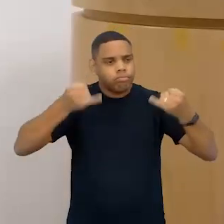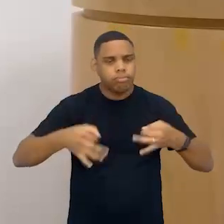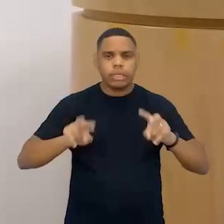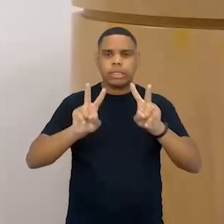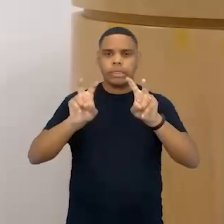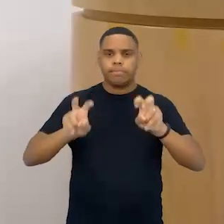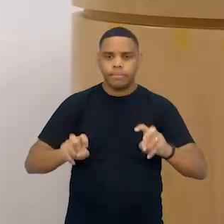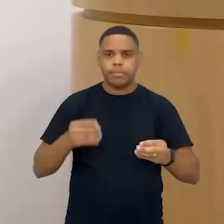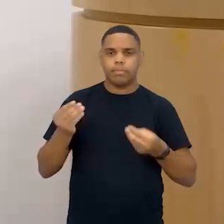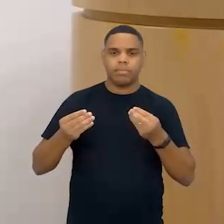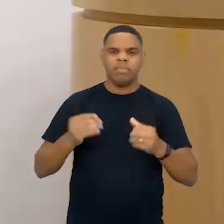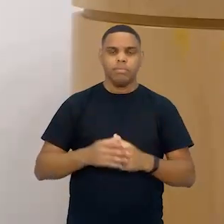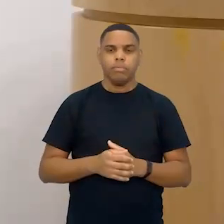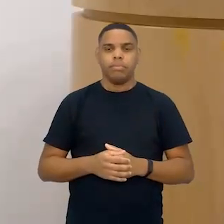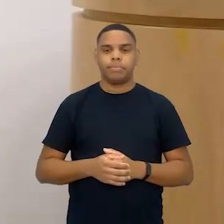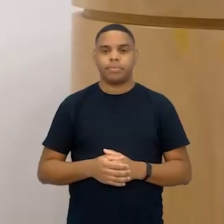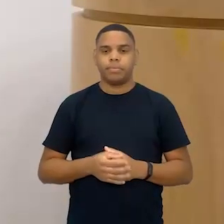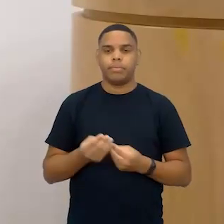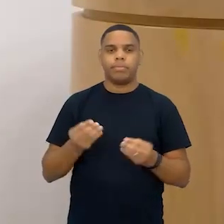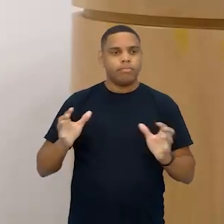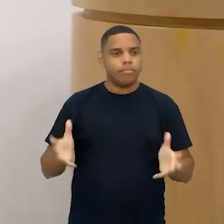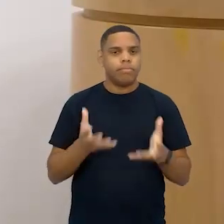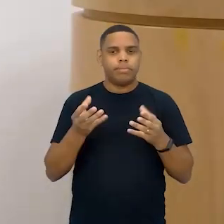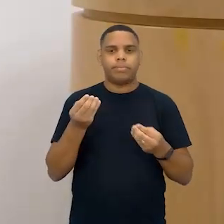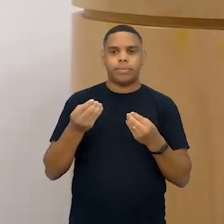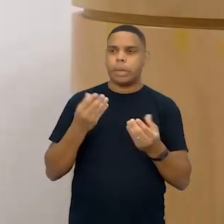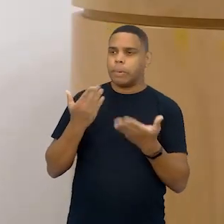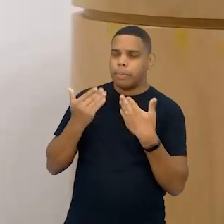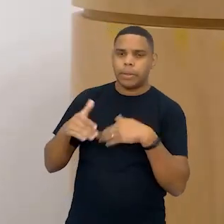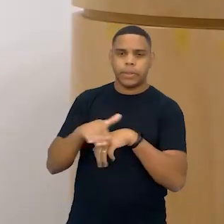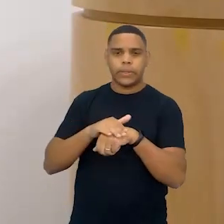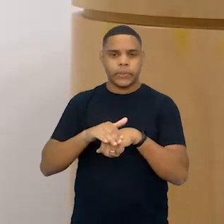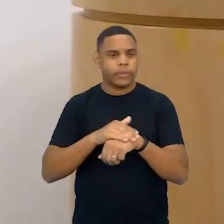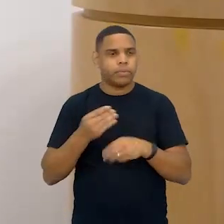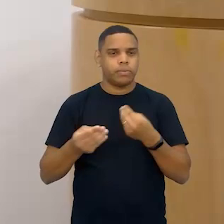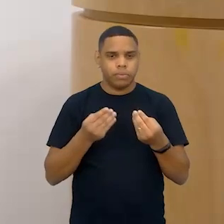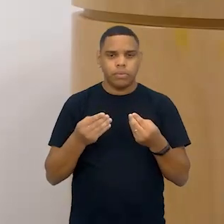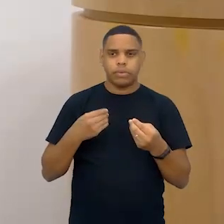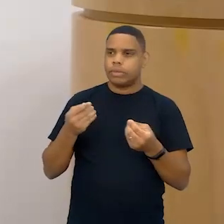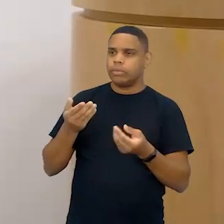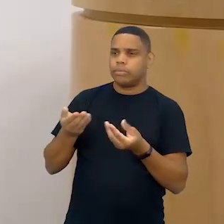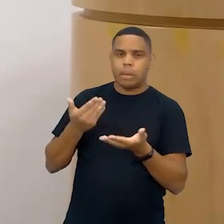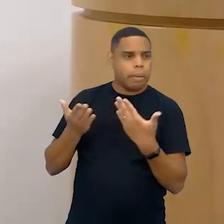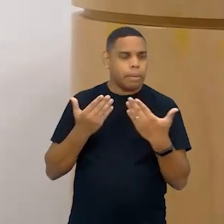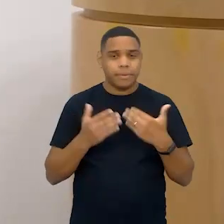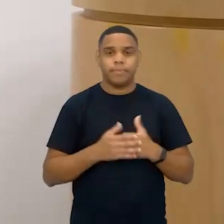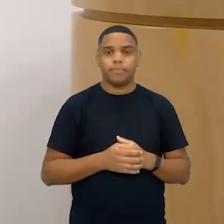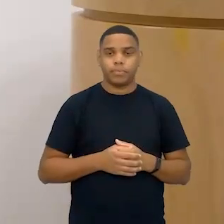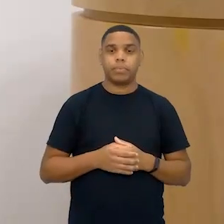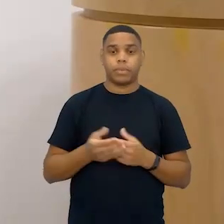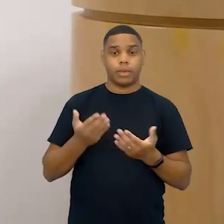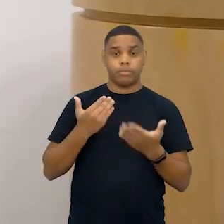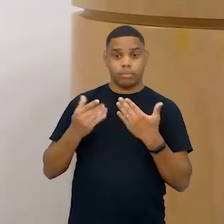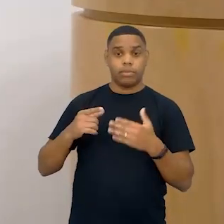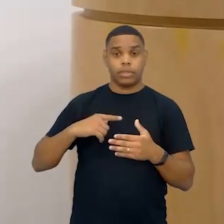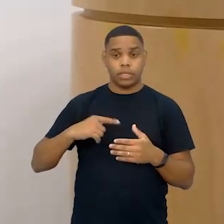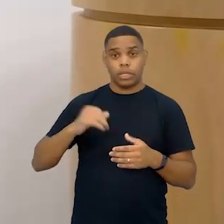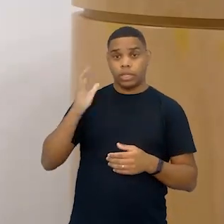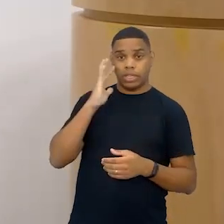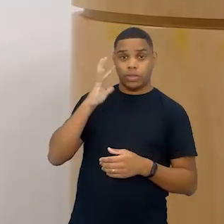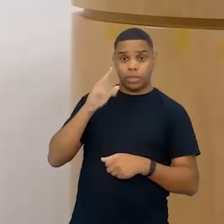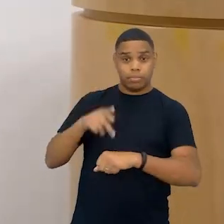materiais, por fomentar ali os debates, as discussões, as conversas de